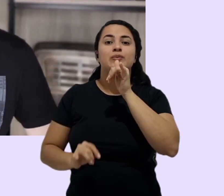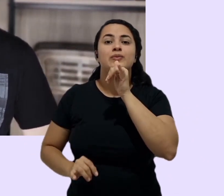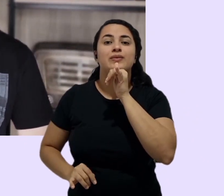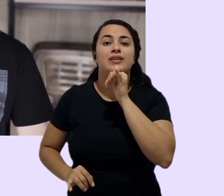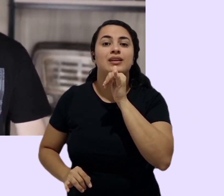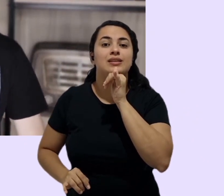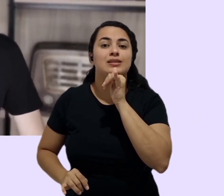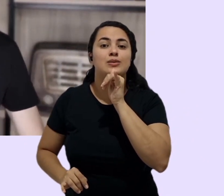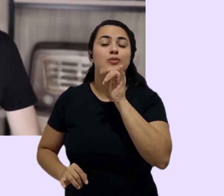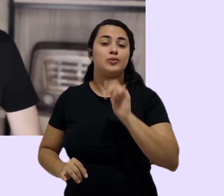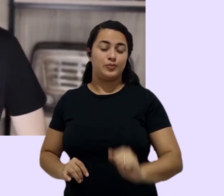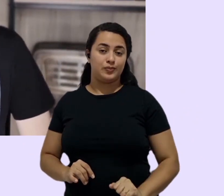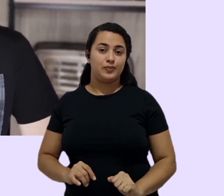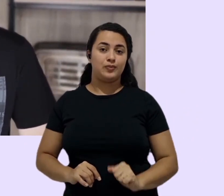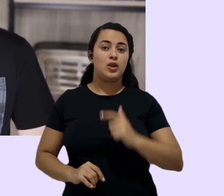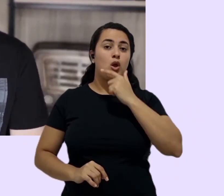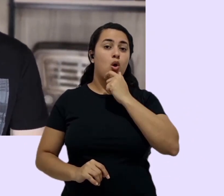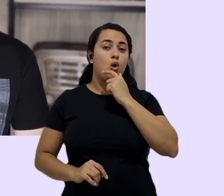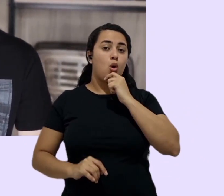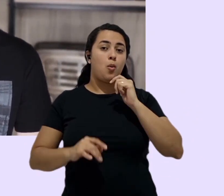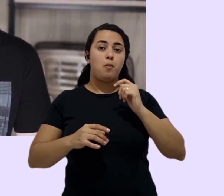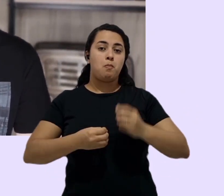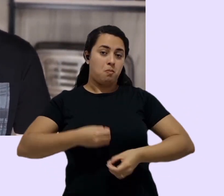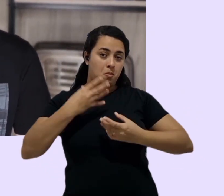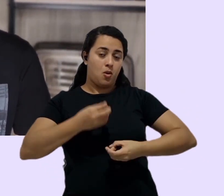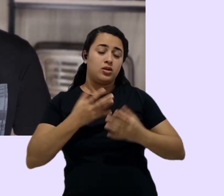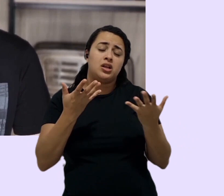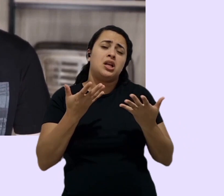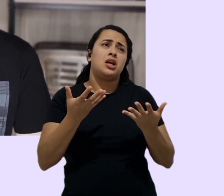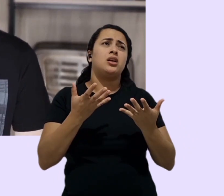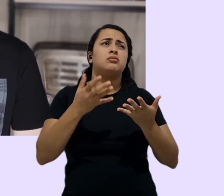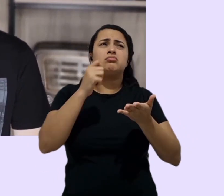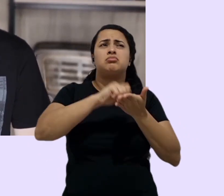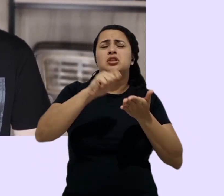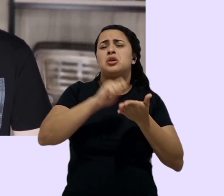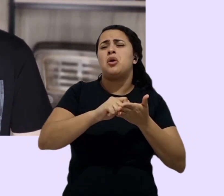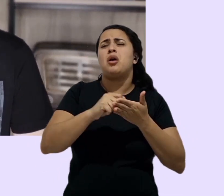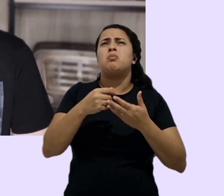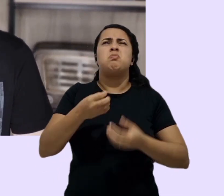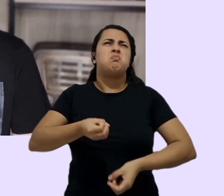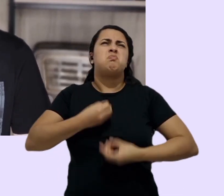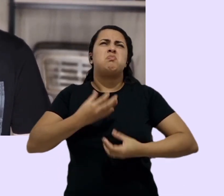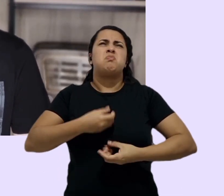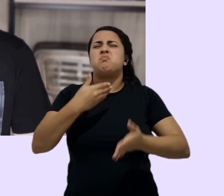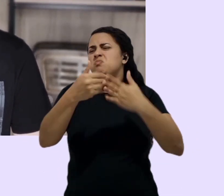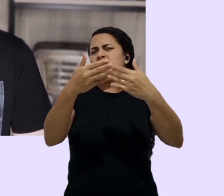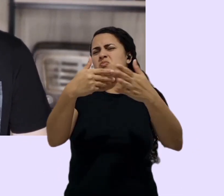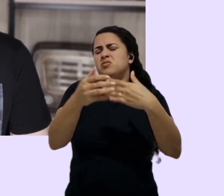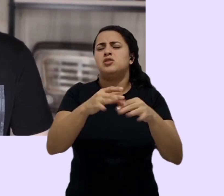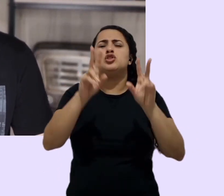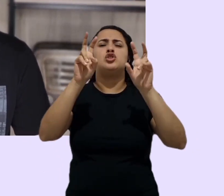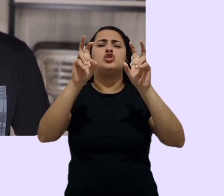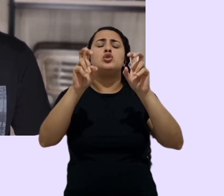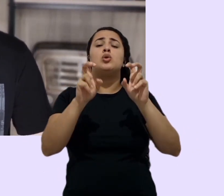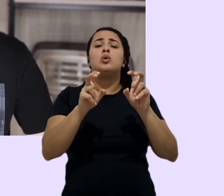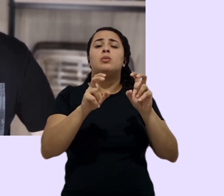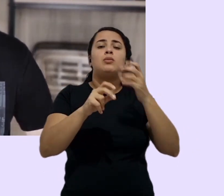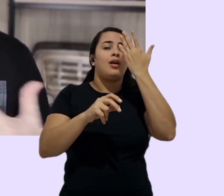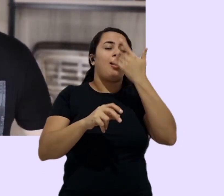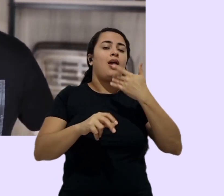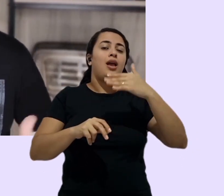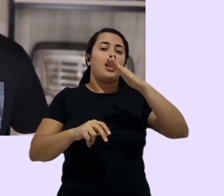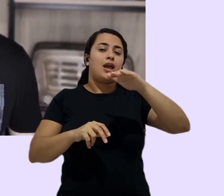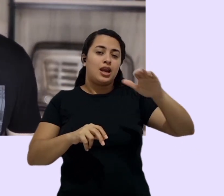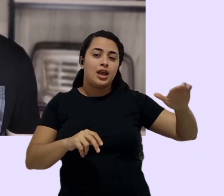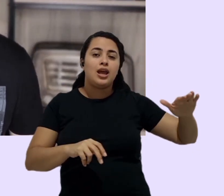exemplo, um poeta quer fazer um poema qualquer sobre crianças brincando numa praça. Algo